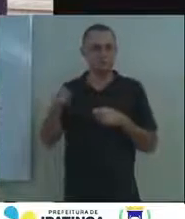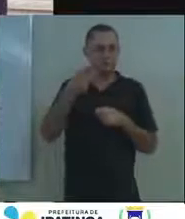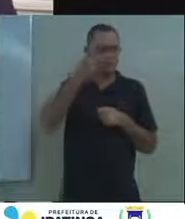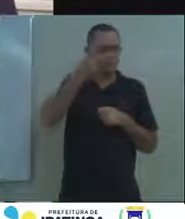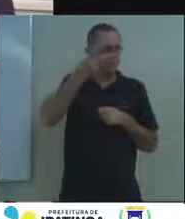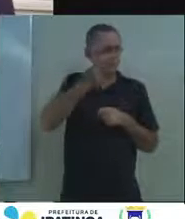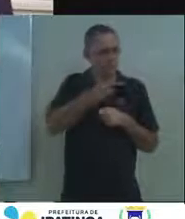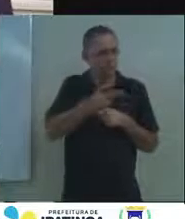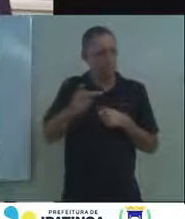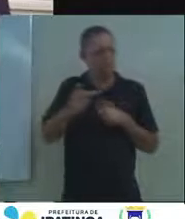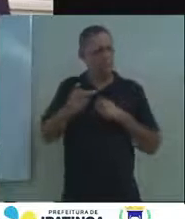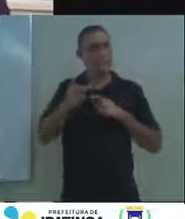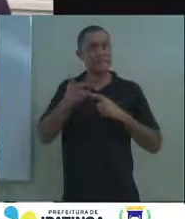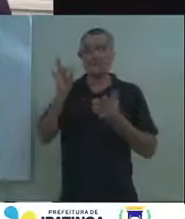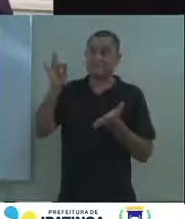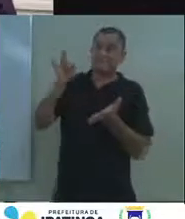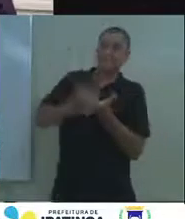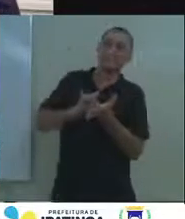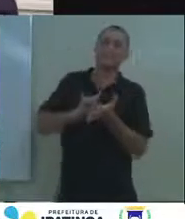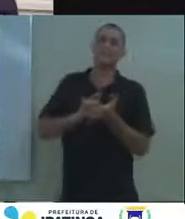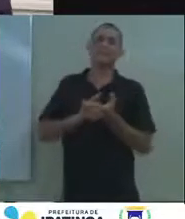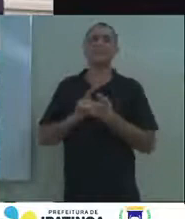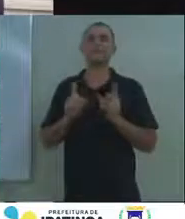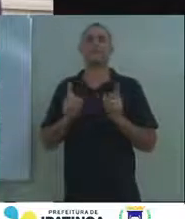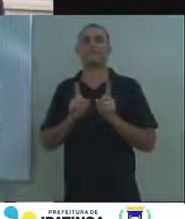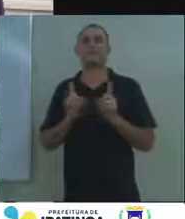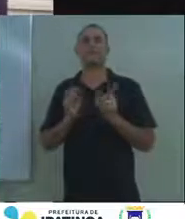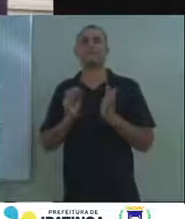tenho certeza que nem sentiram a minha falta.